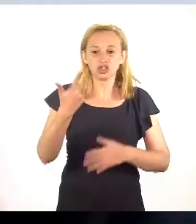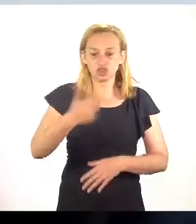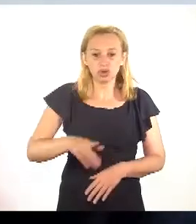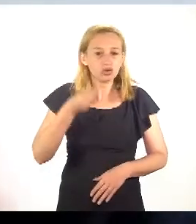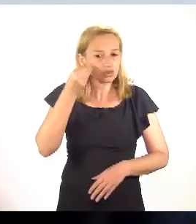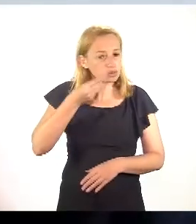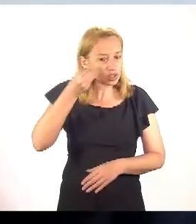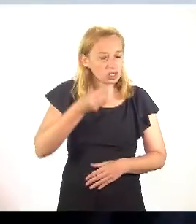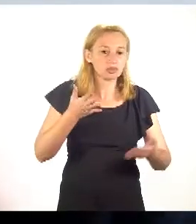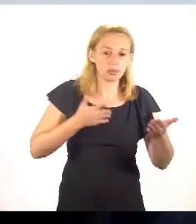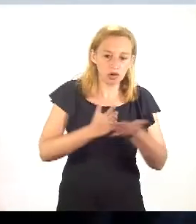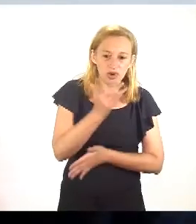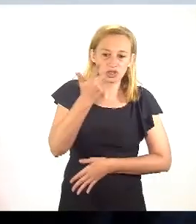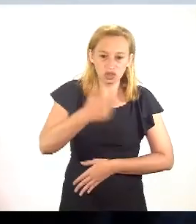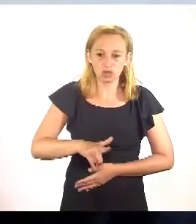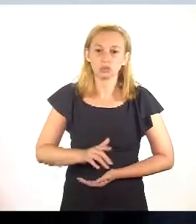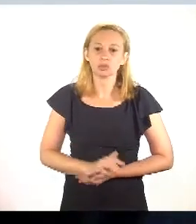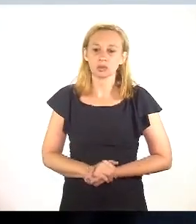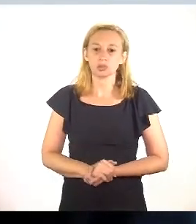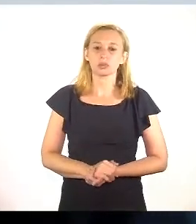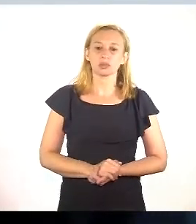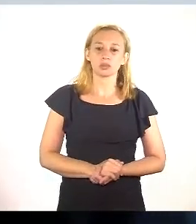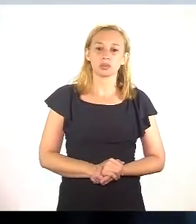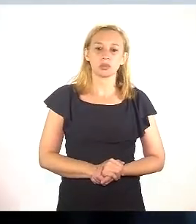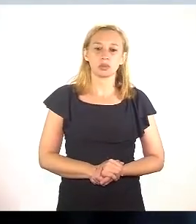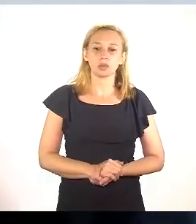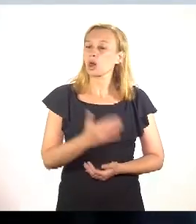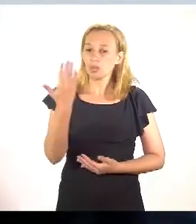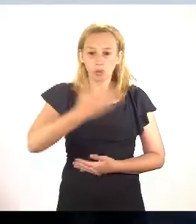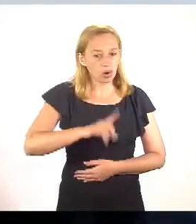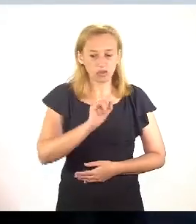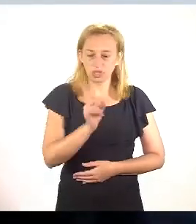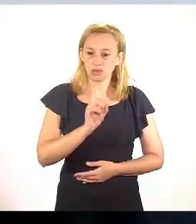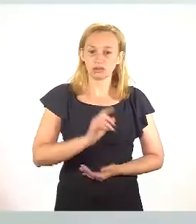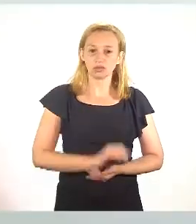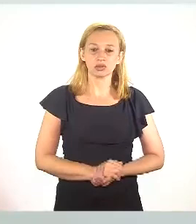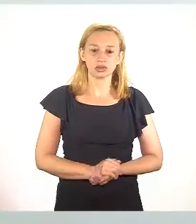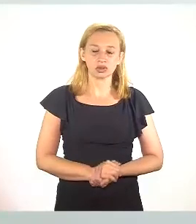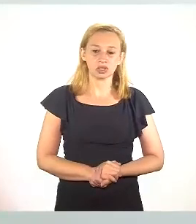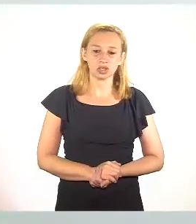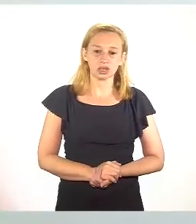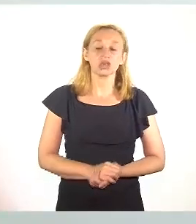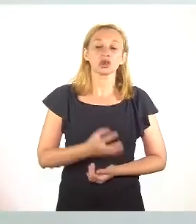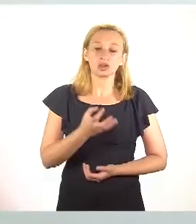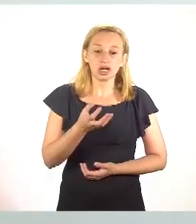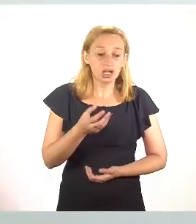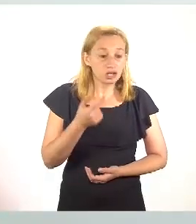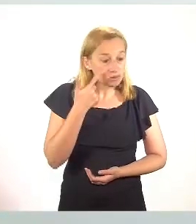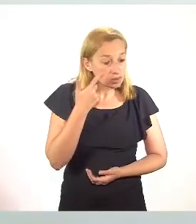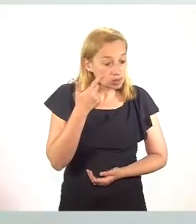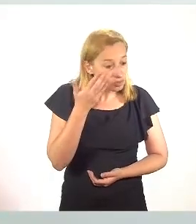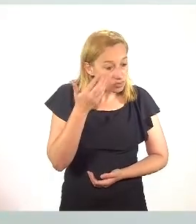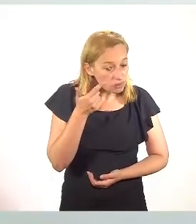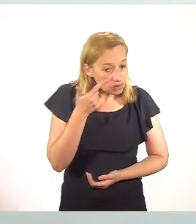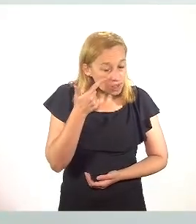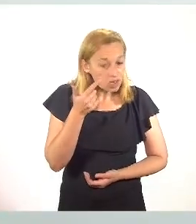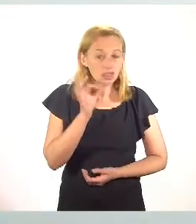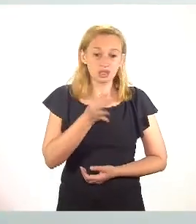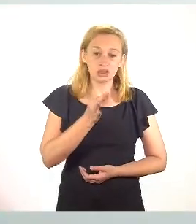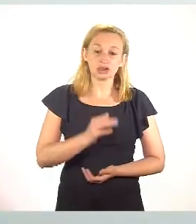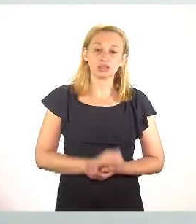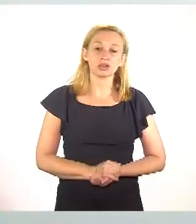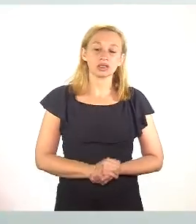para eles aprovarem, para revalidar. A prova não faz mais, não. Eu estou querendo verificar